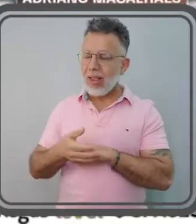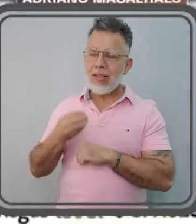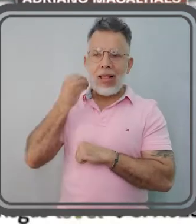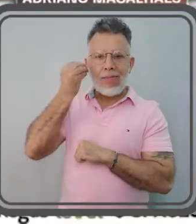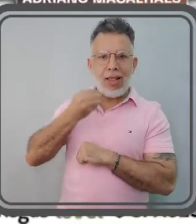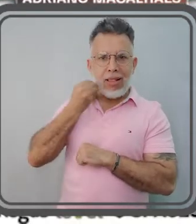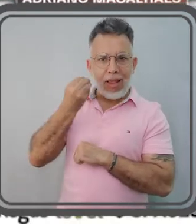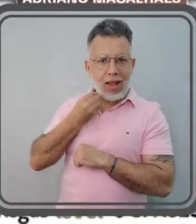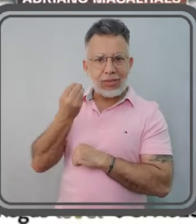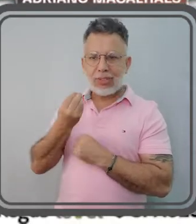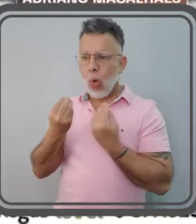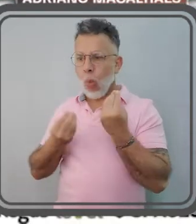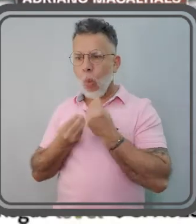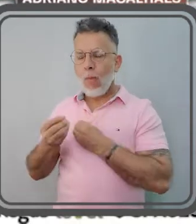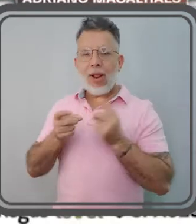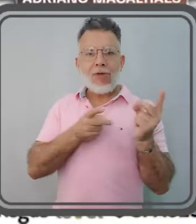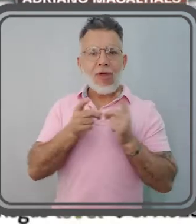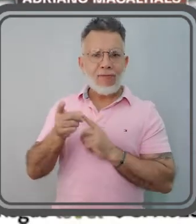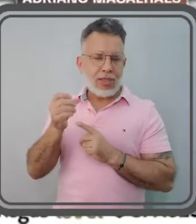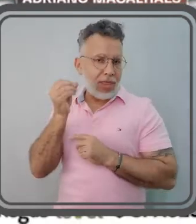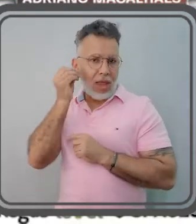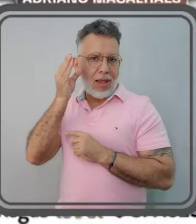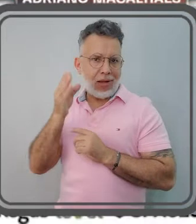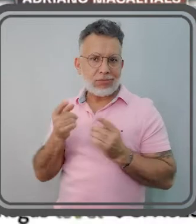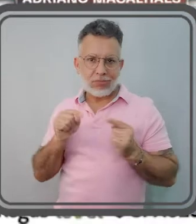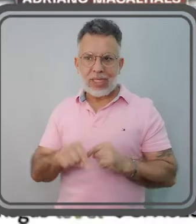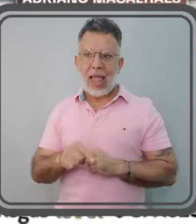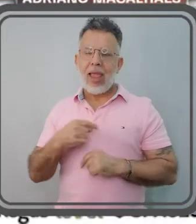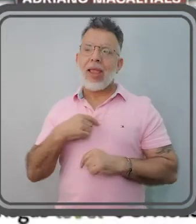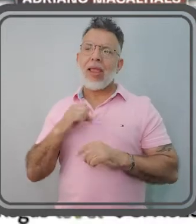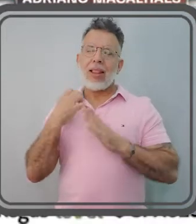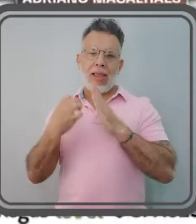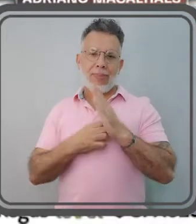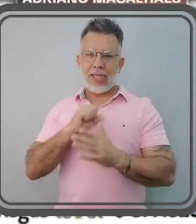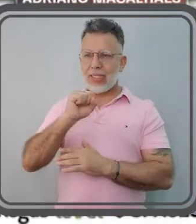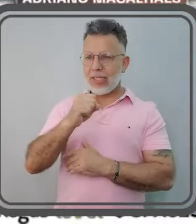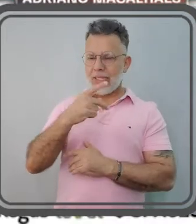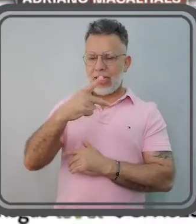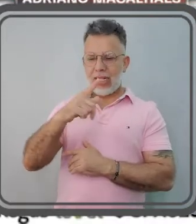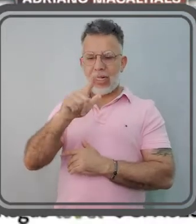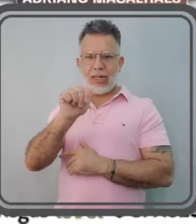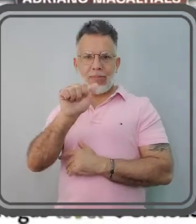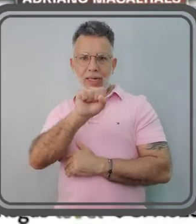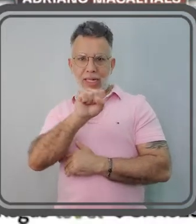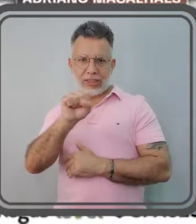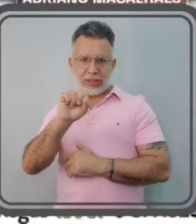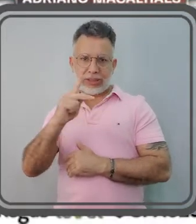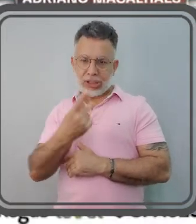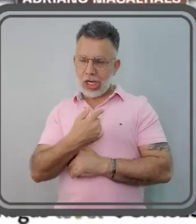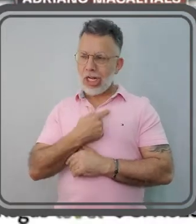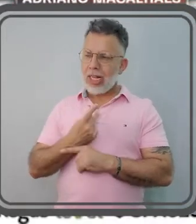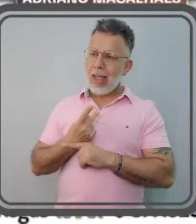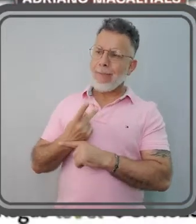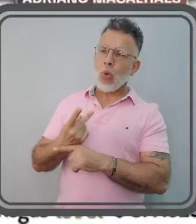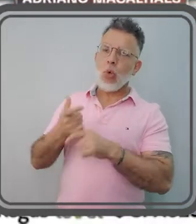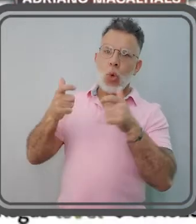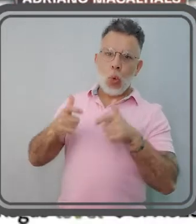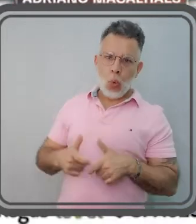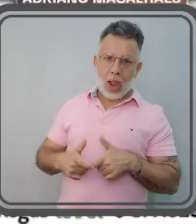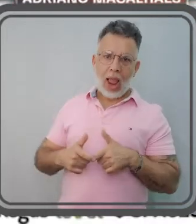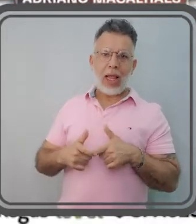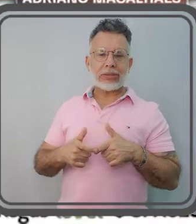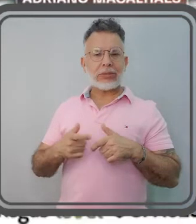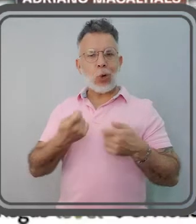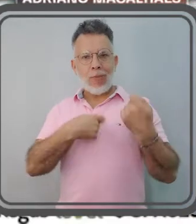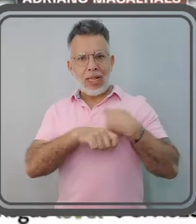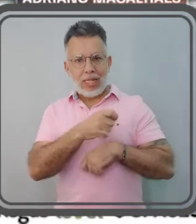Splash a gente trabalha desde a procura do ponto, né? Desde a procura do ponto comercial, a gente já trabalha junto com o franqueado e depois